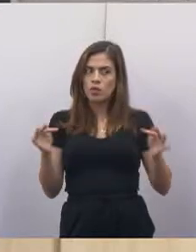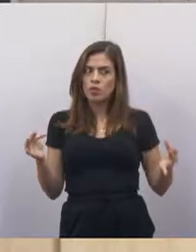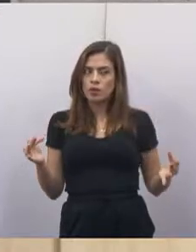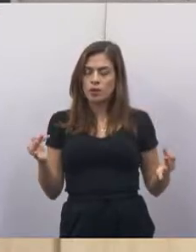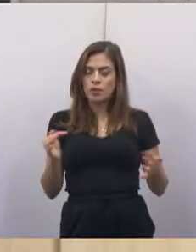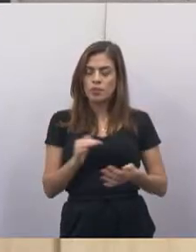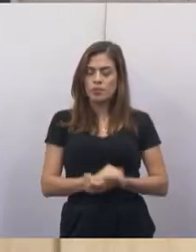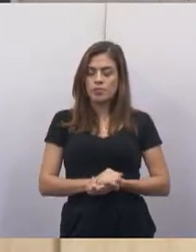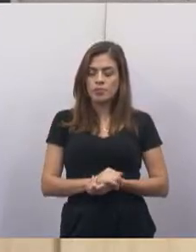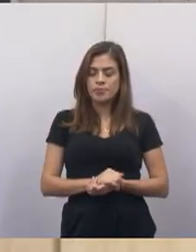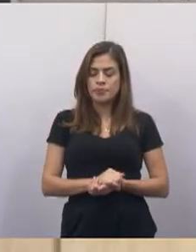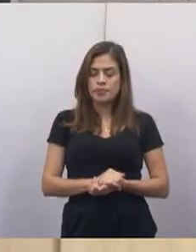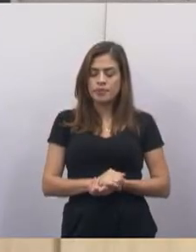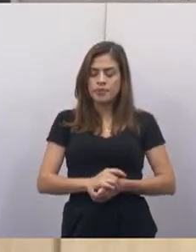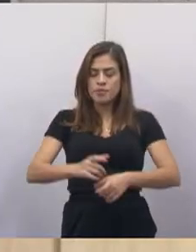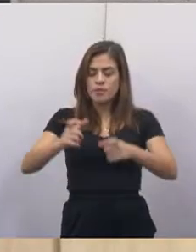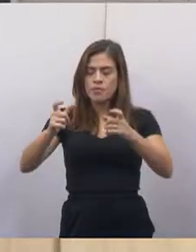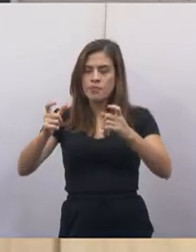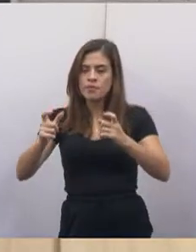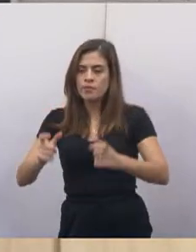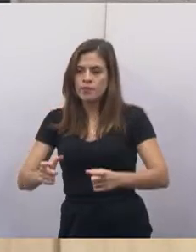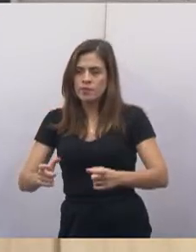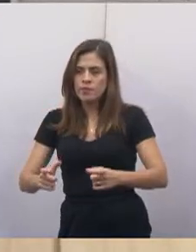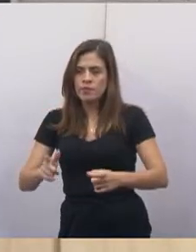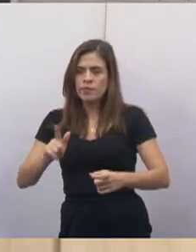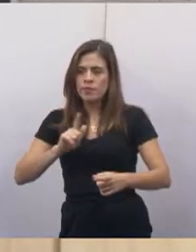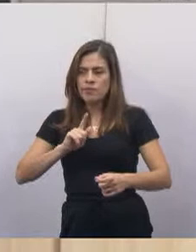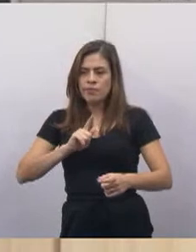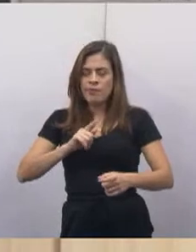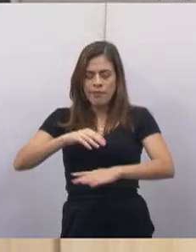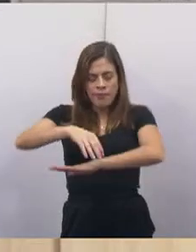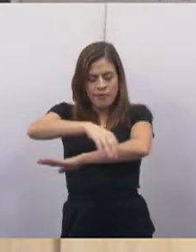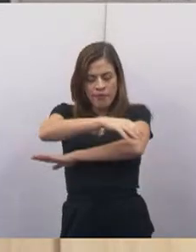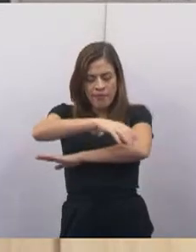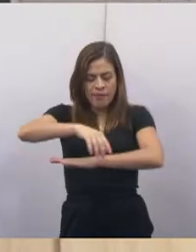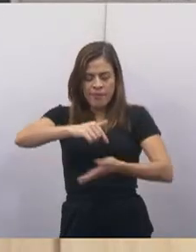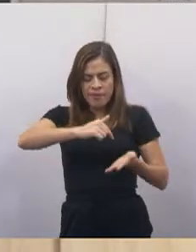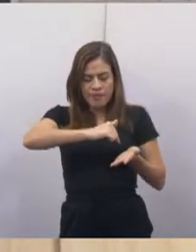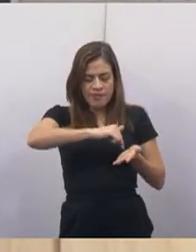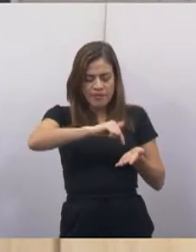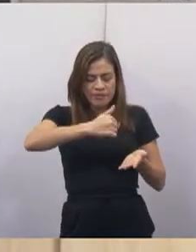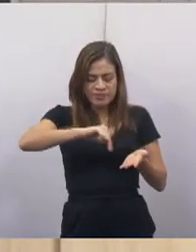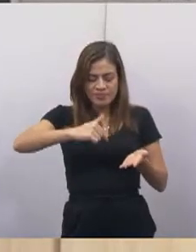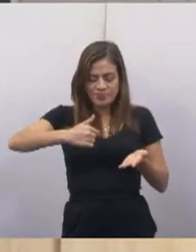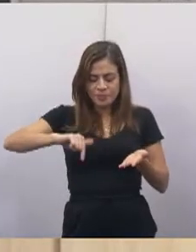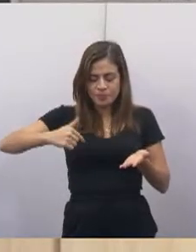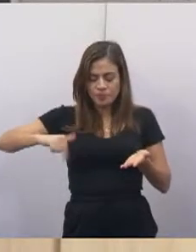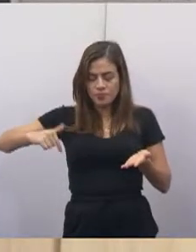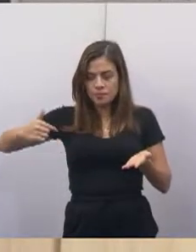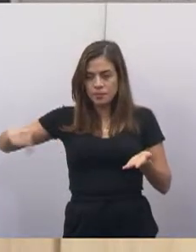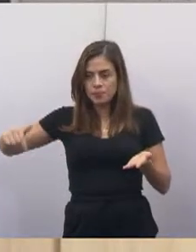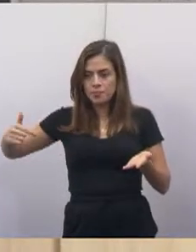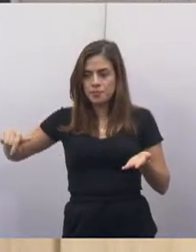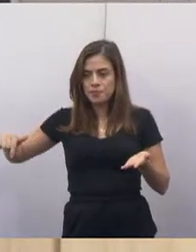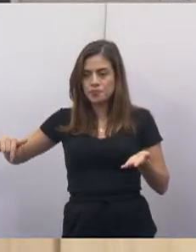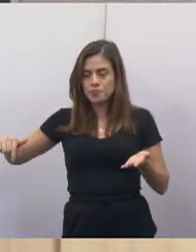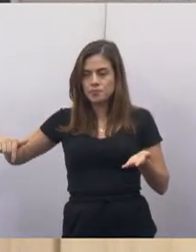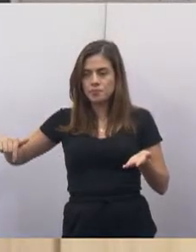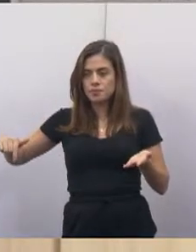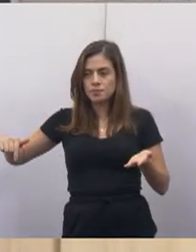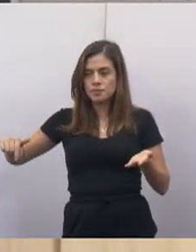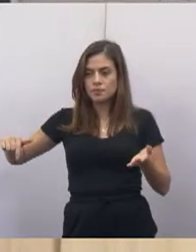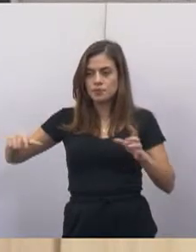Parágrafo único. Nos locais onde forem implantadas faixas de pedestre, de travessia de pedestre, no